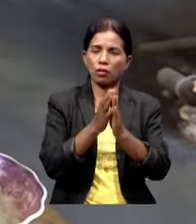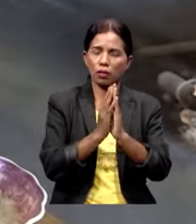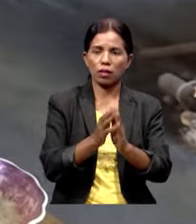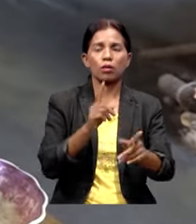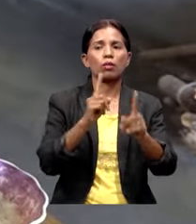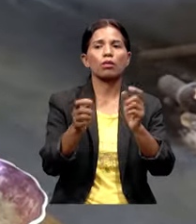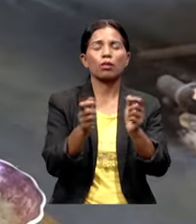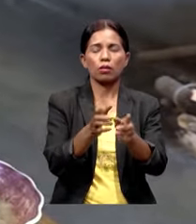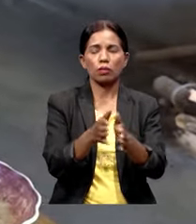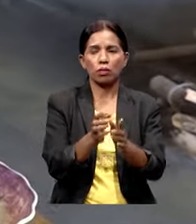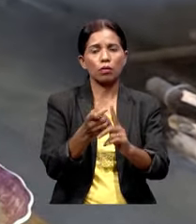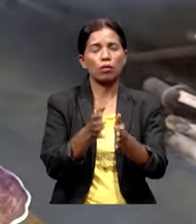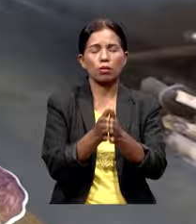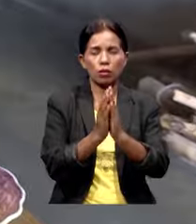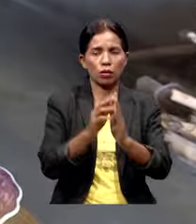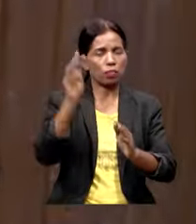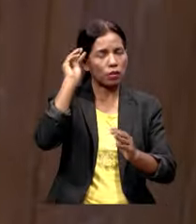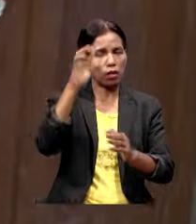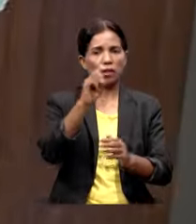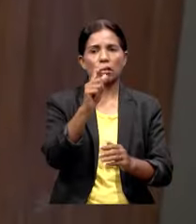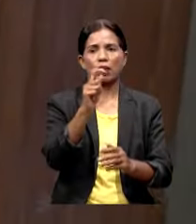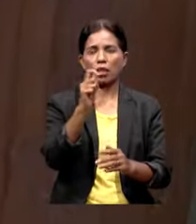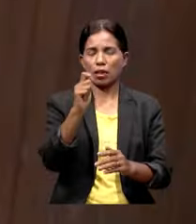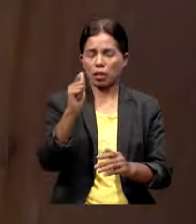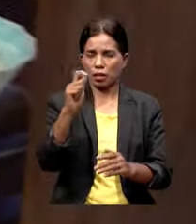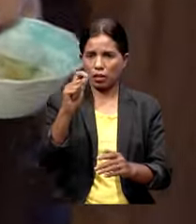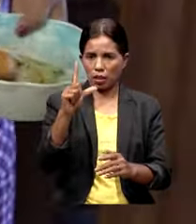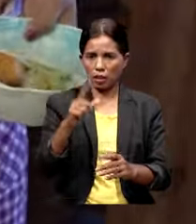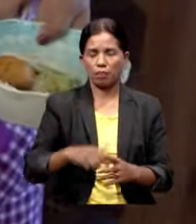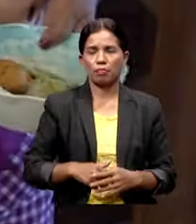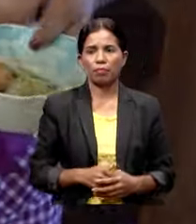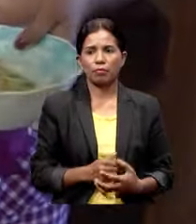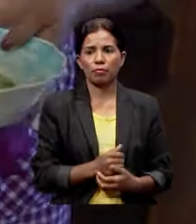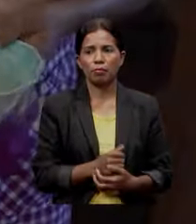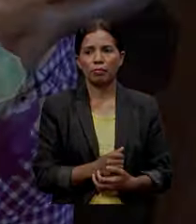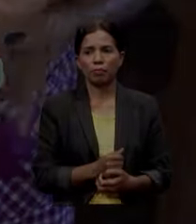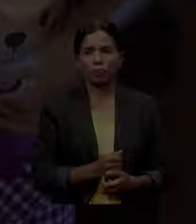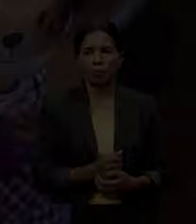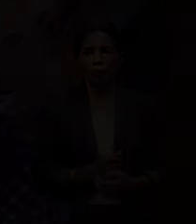confirma direta ho ministério administração estatal Gasparinha de Souza Agustino da Costa ziemen.